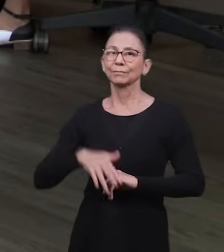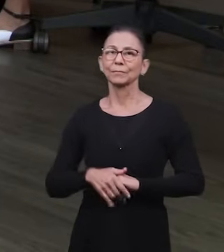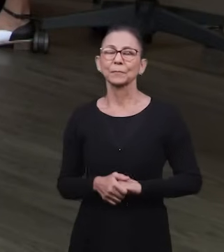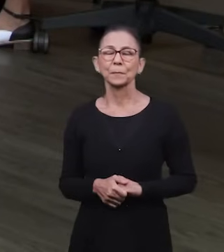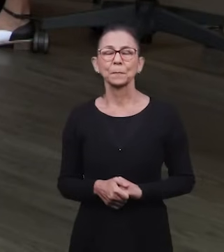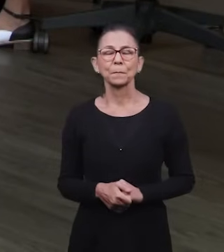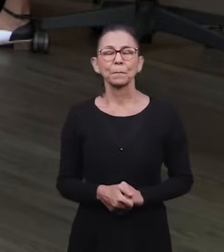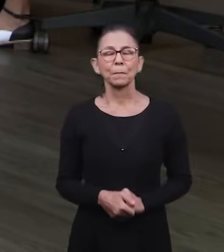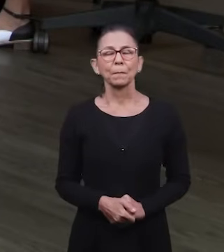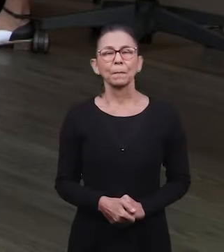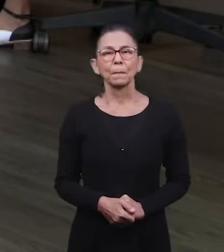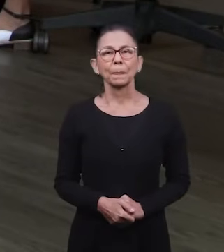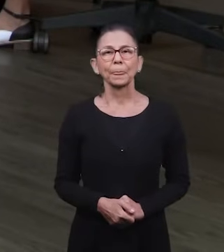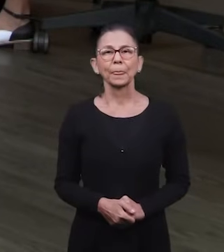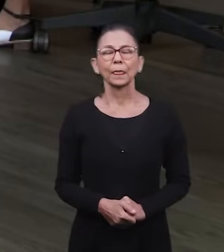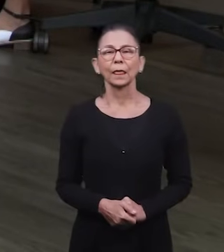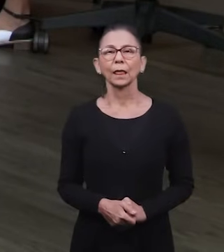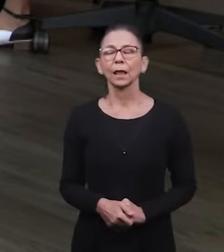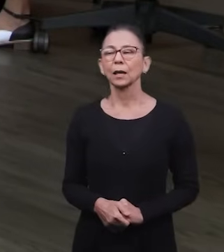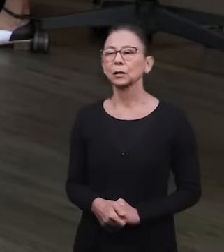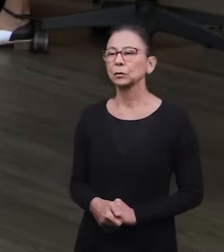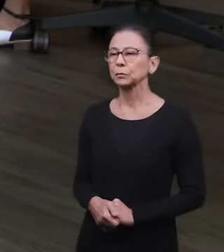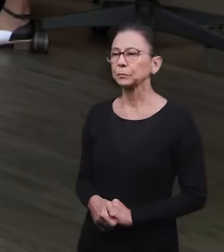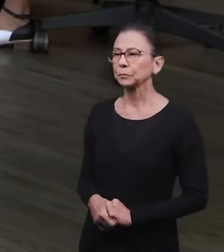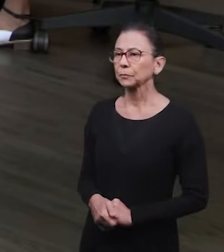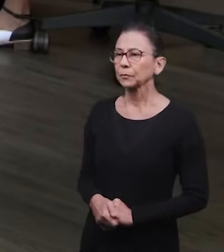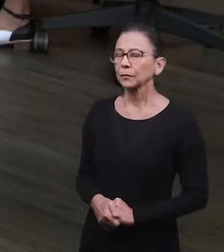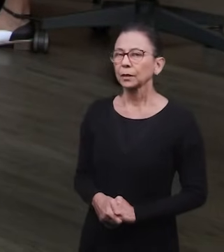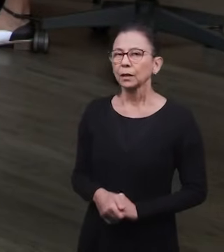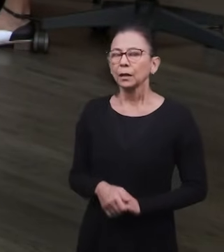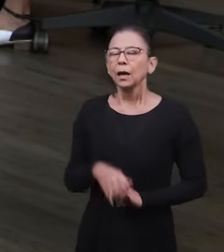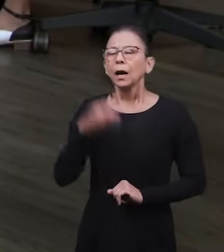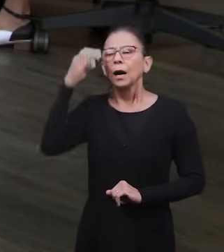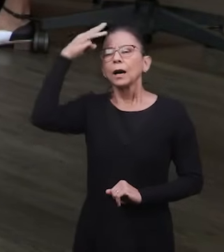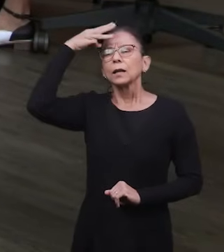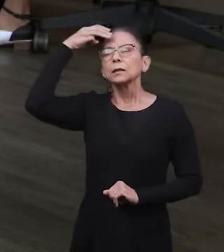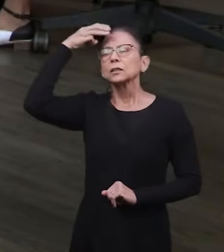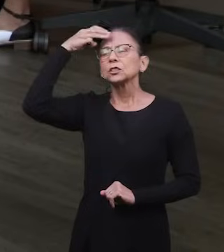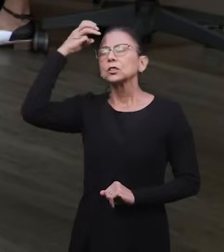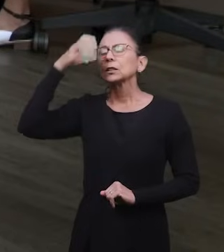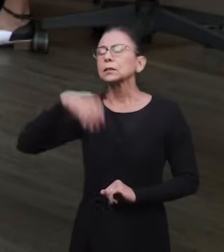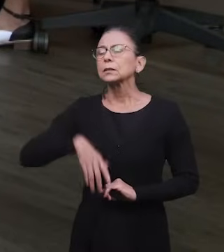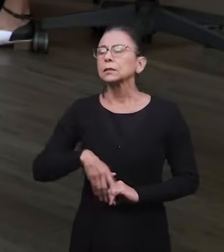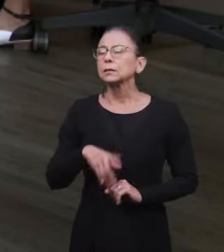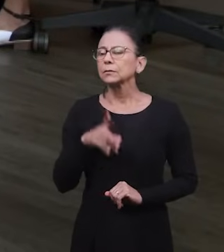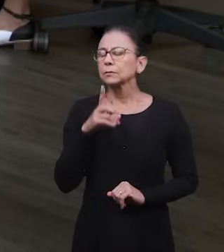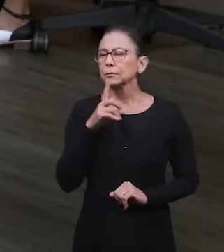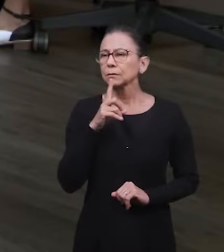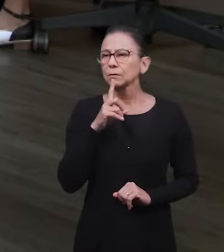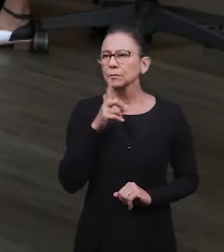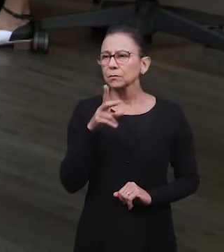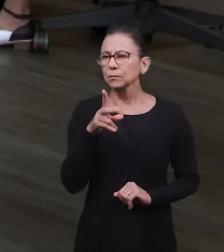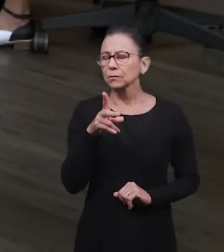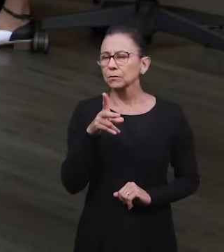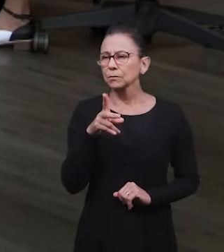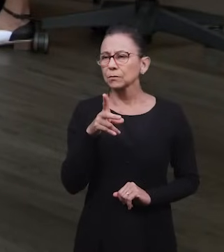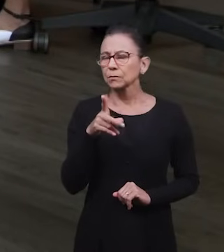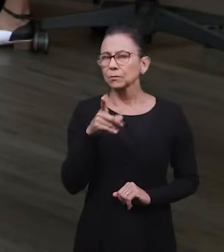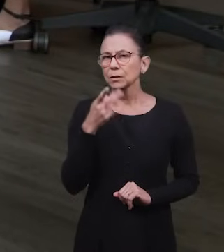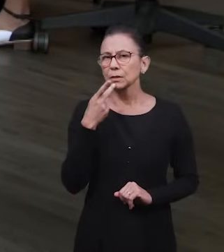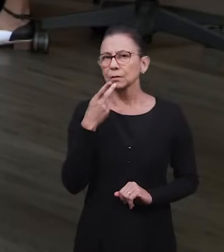nós vivemos. Agora, Alexandre, você comentou aqui, numa das respostas que você deu